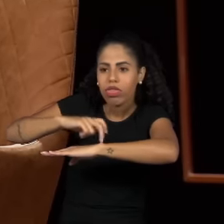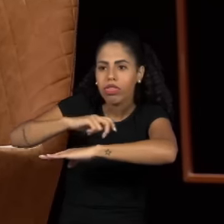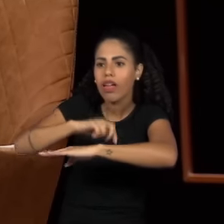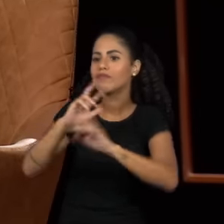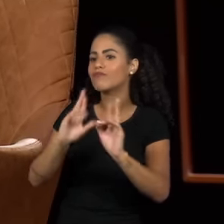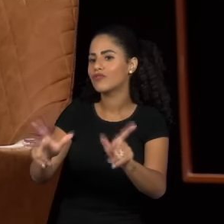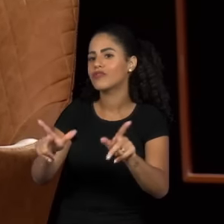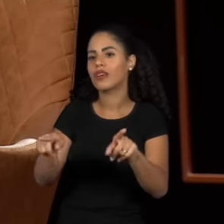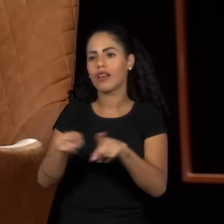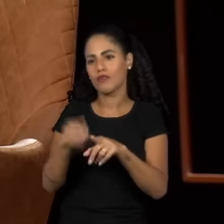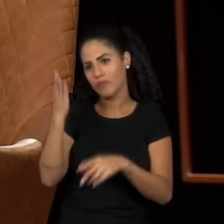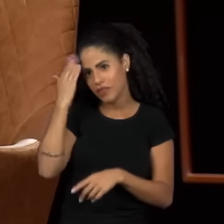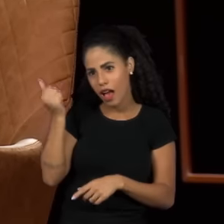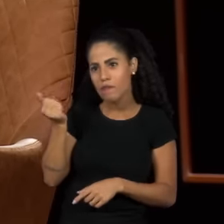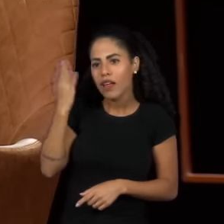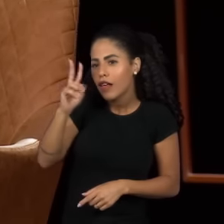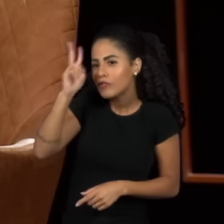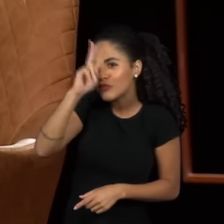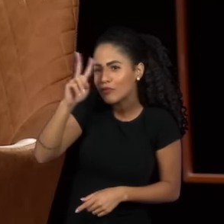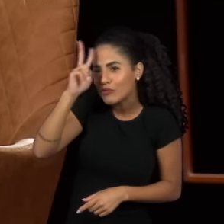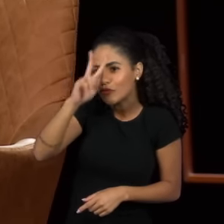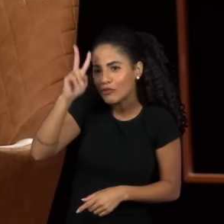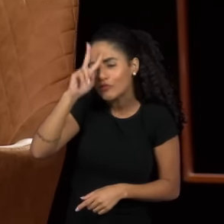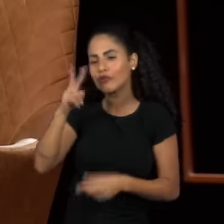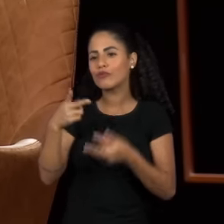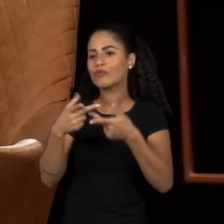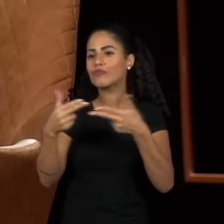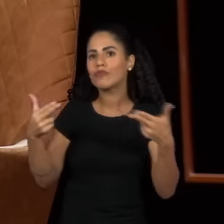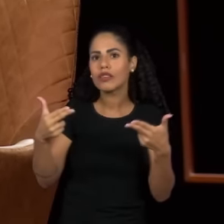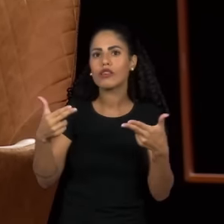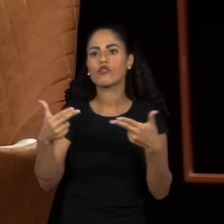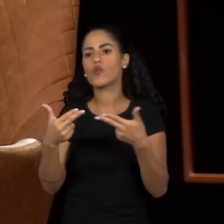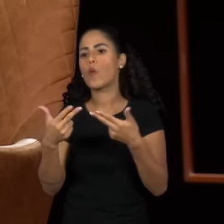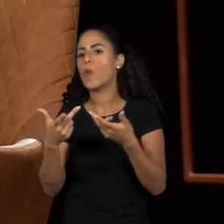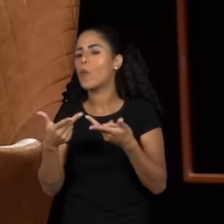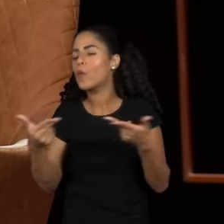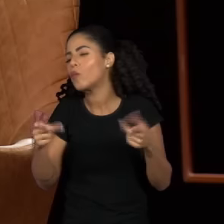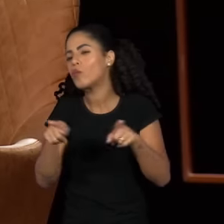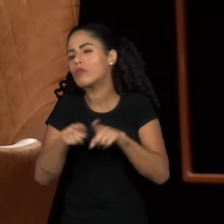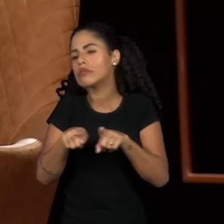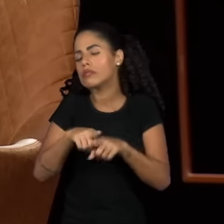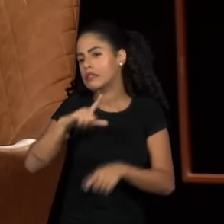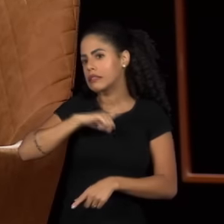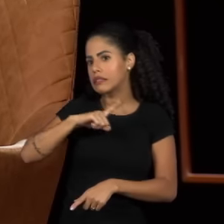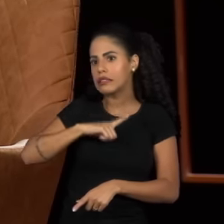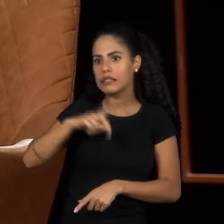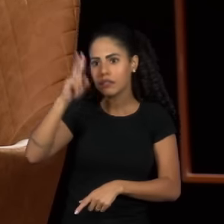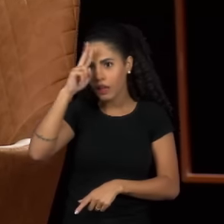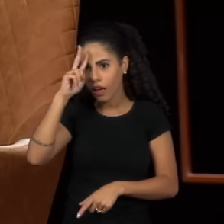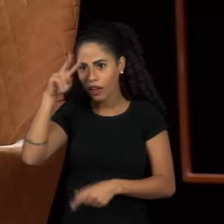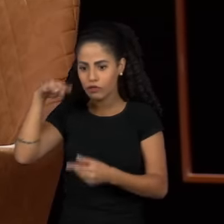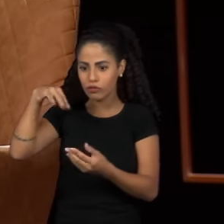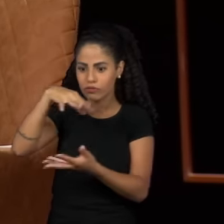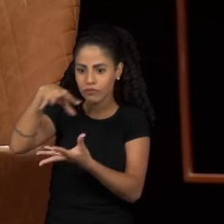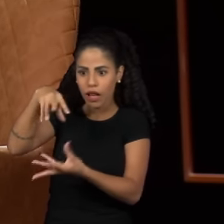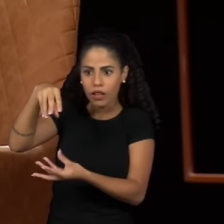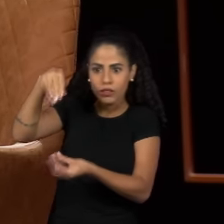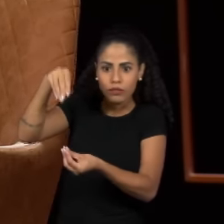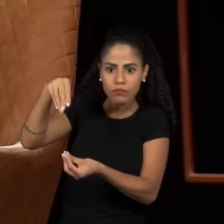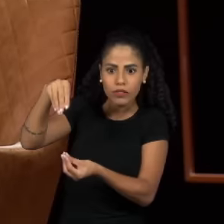de histórias, de saci, história de espíritos,